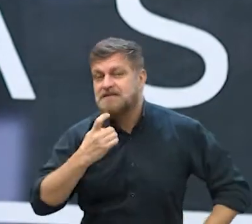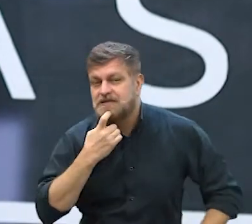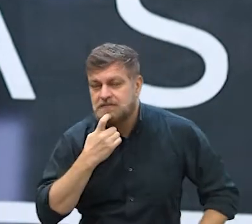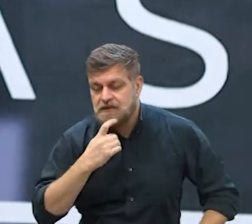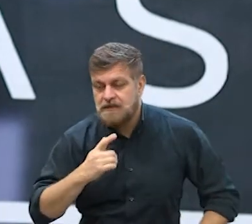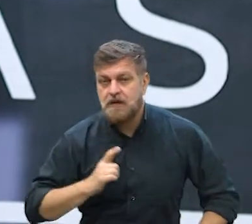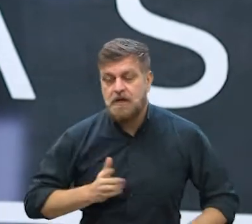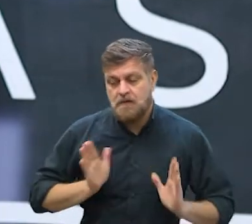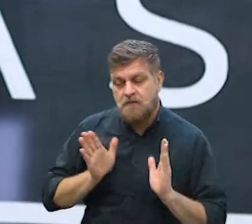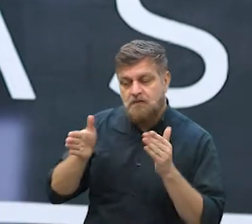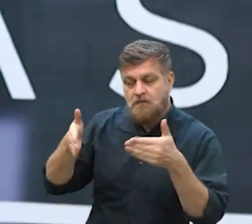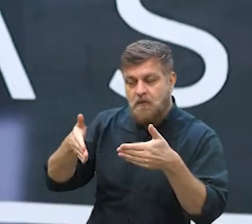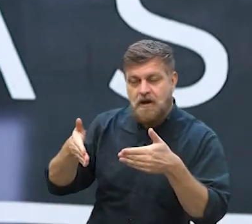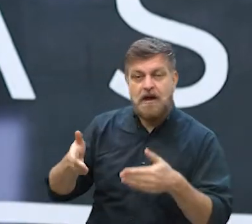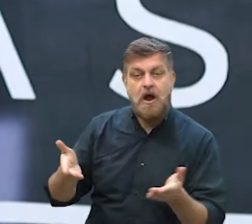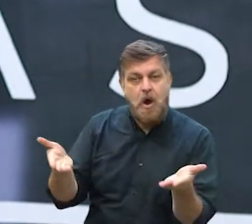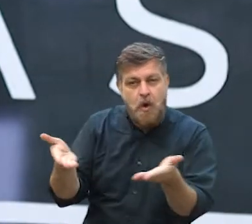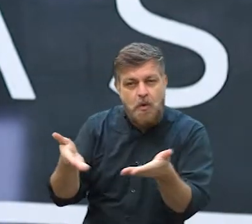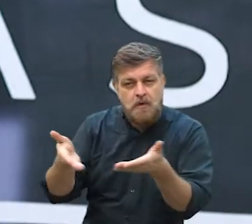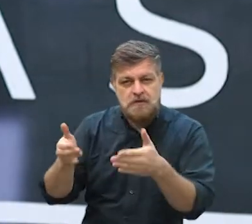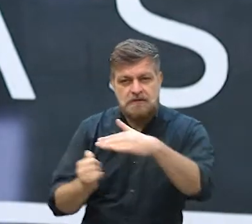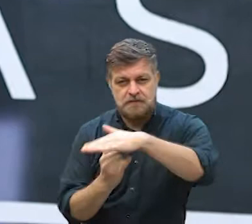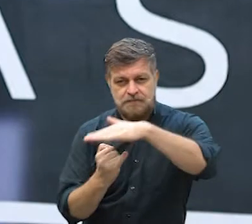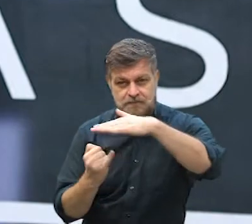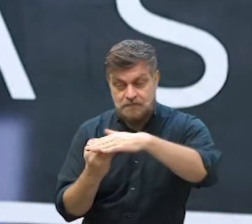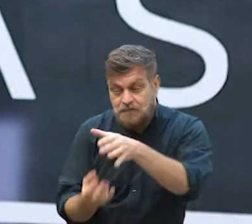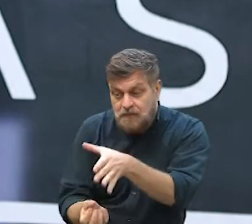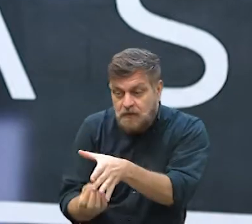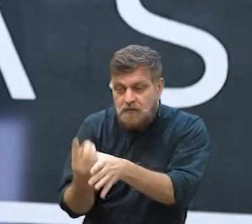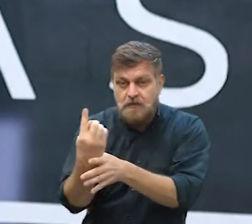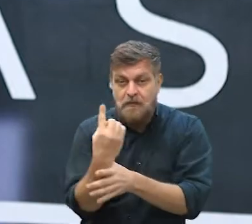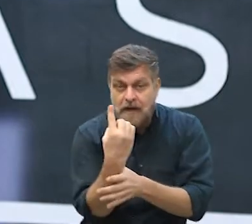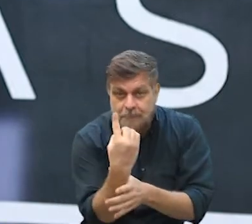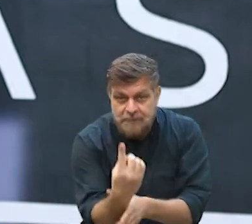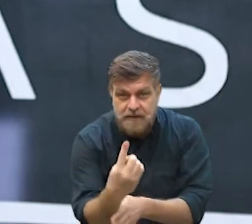hoje estamos falando de uma instituição que tem história desde